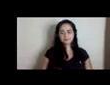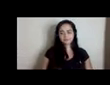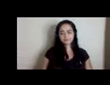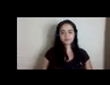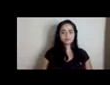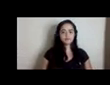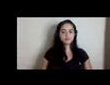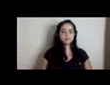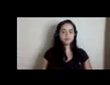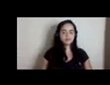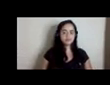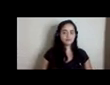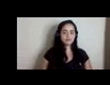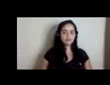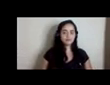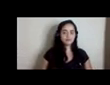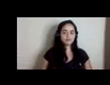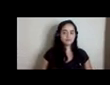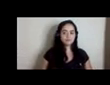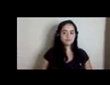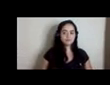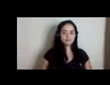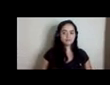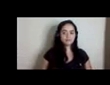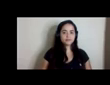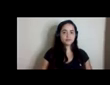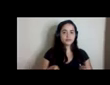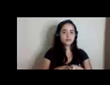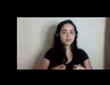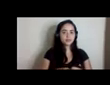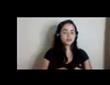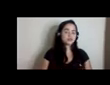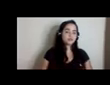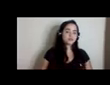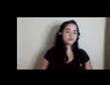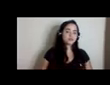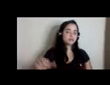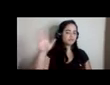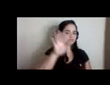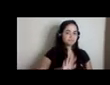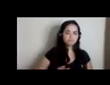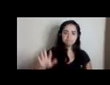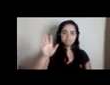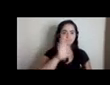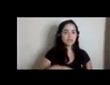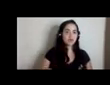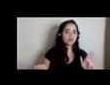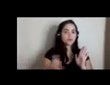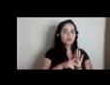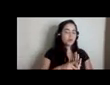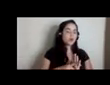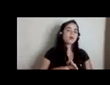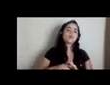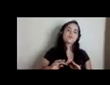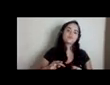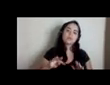muito associado a todos esses aspectos, né, próprios das teorias críticas,